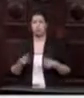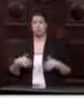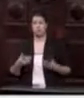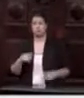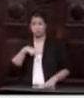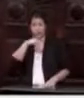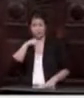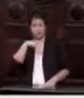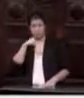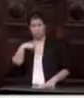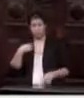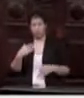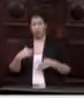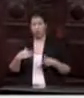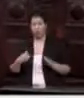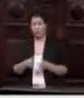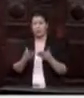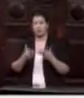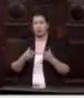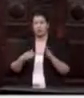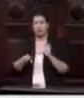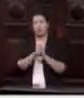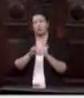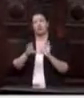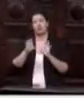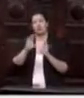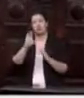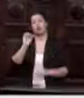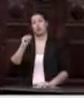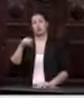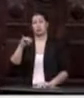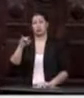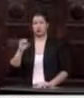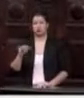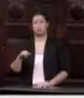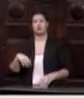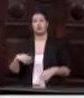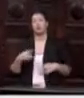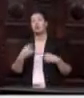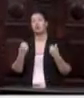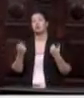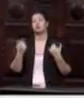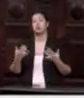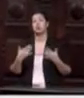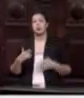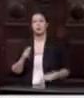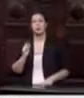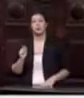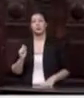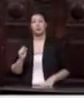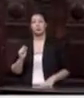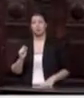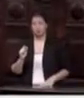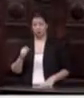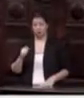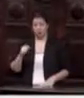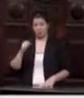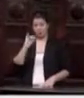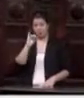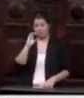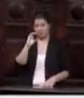a compensação da Lei Candir. Eu fiquei feliz quando ele disse que tem que mudar, deputado Luiz Paulo, o